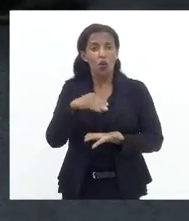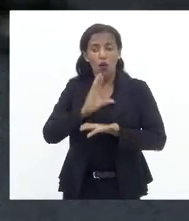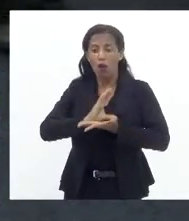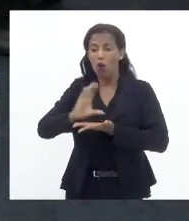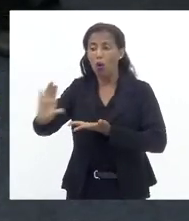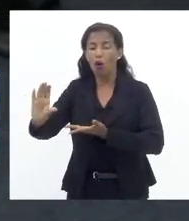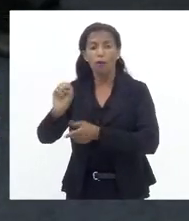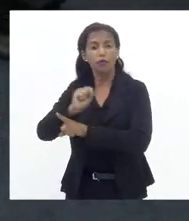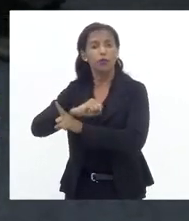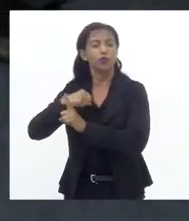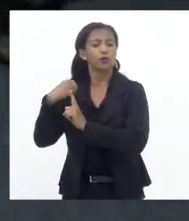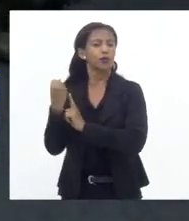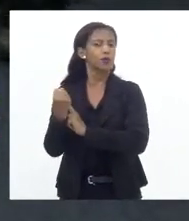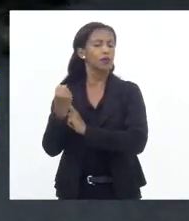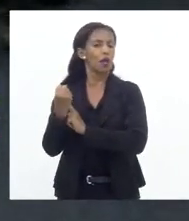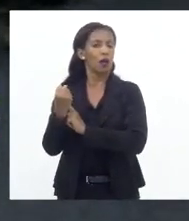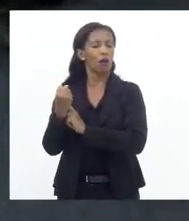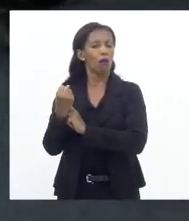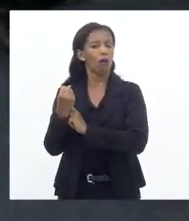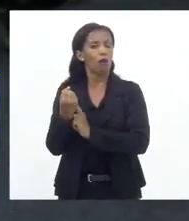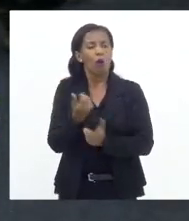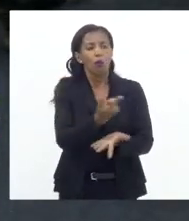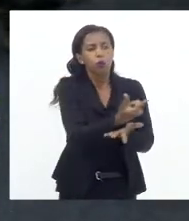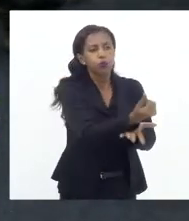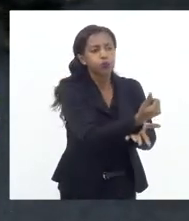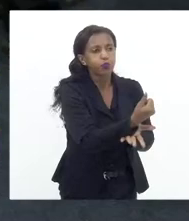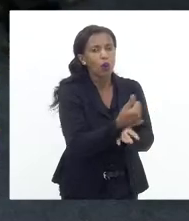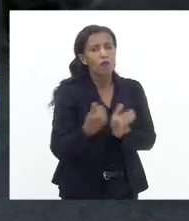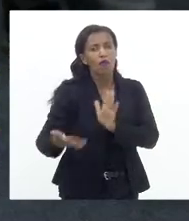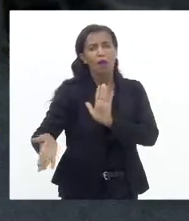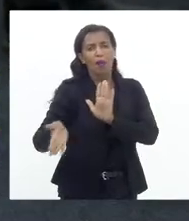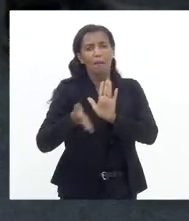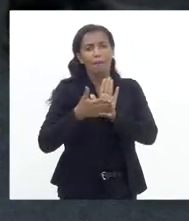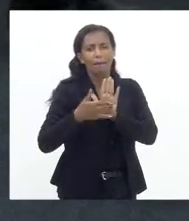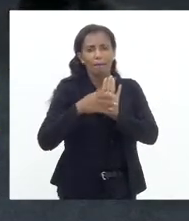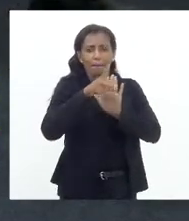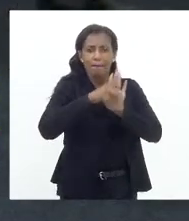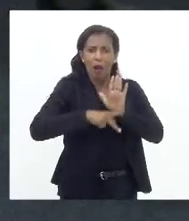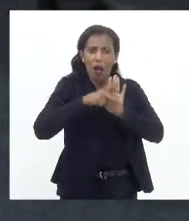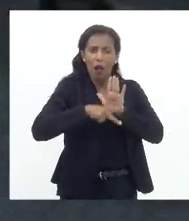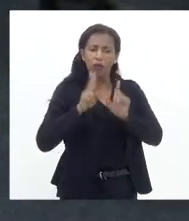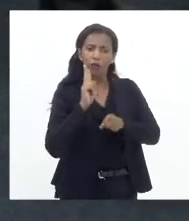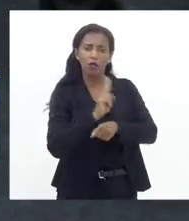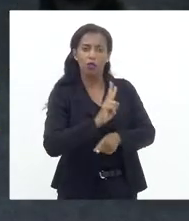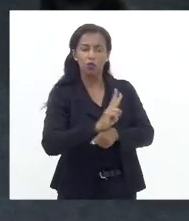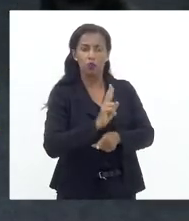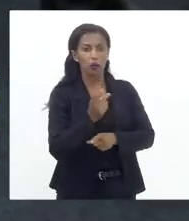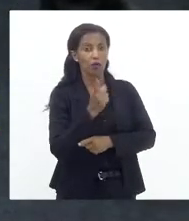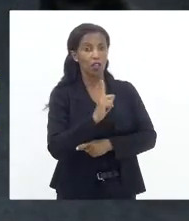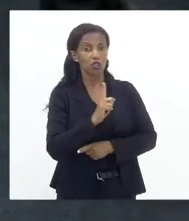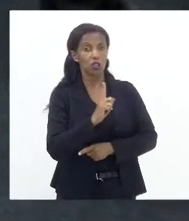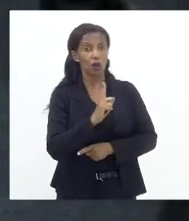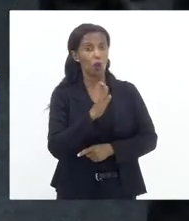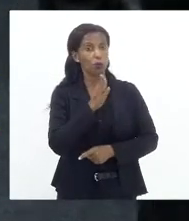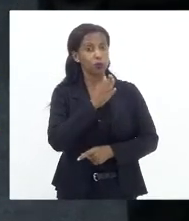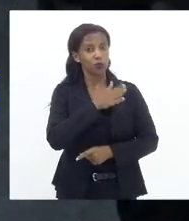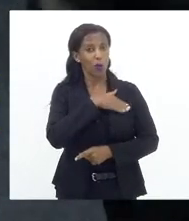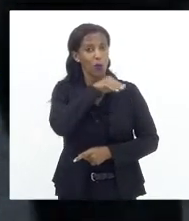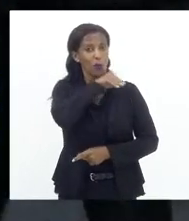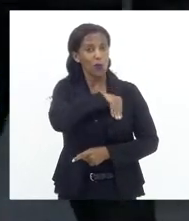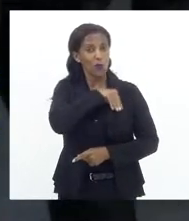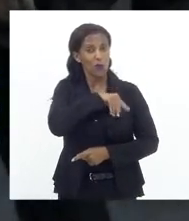obra social não me Claro não foi para aplicar na pauta que eles defendem não no clarão no bolso